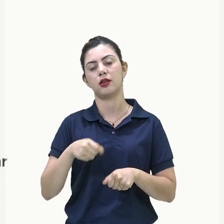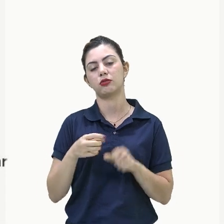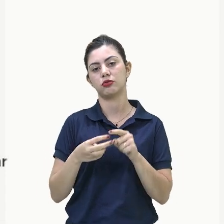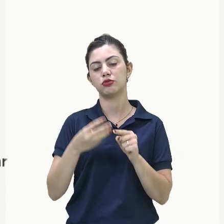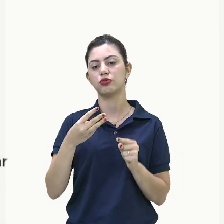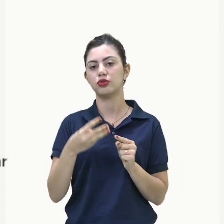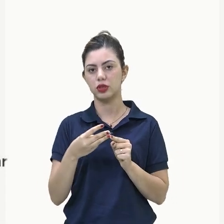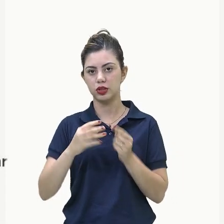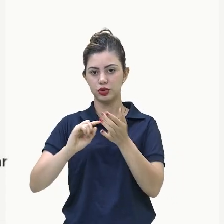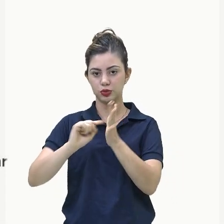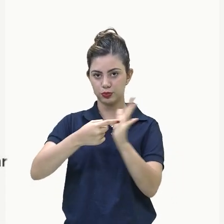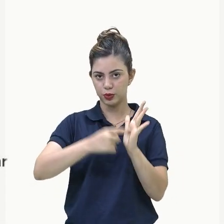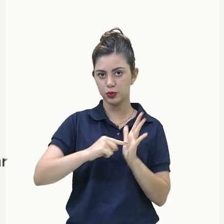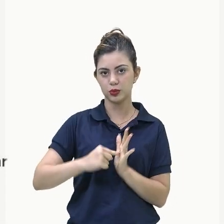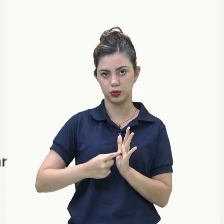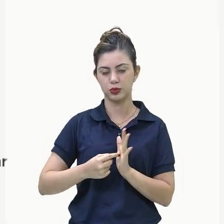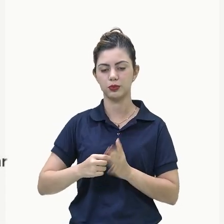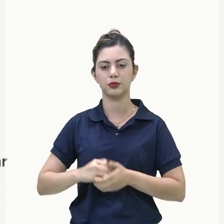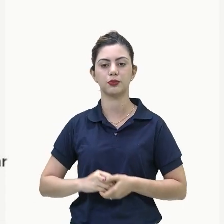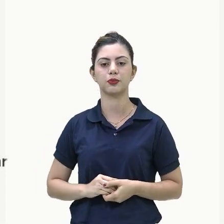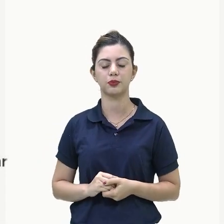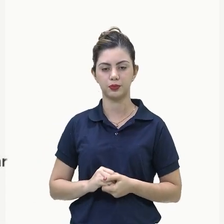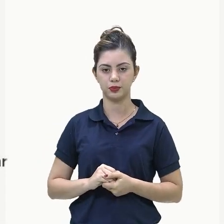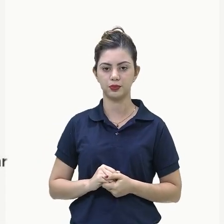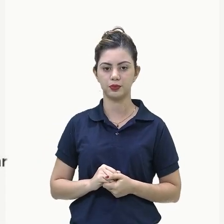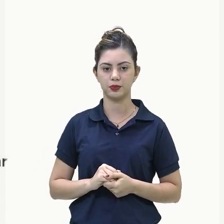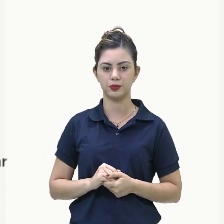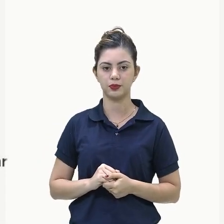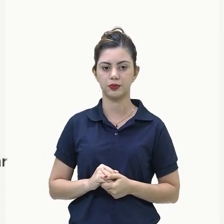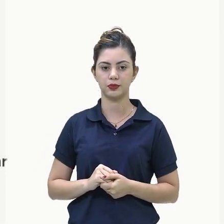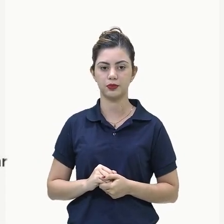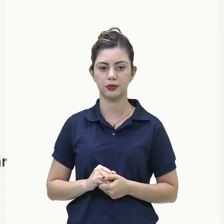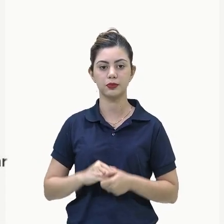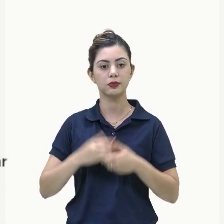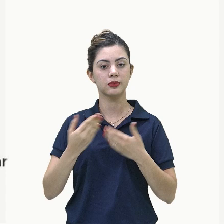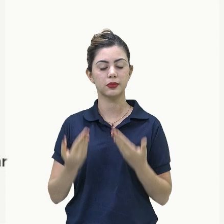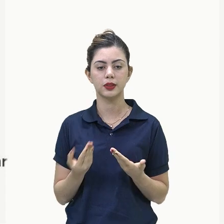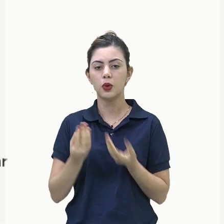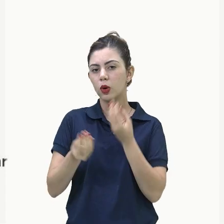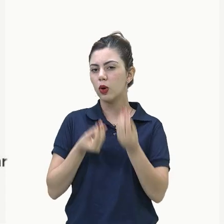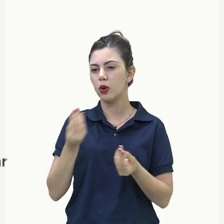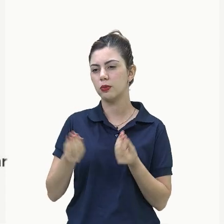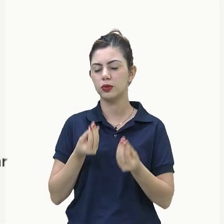para essa situação em que eles não estão alinhados, vou botar aqui, ó,